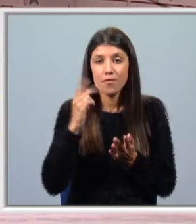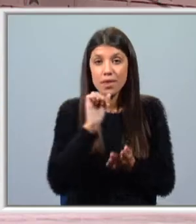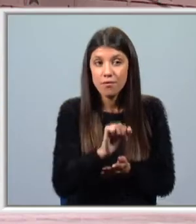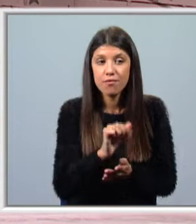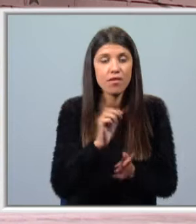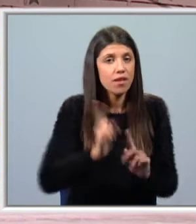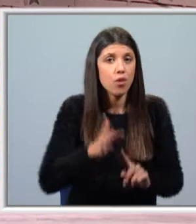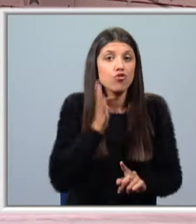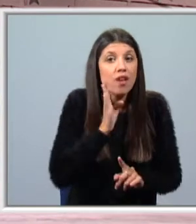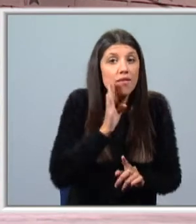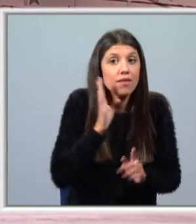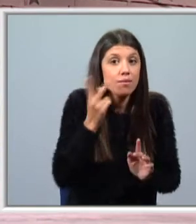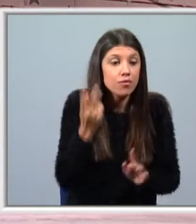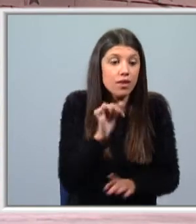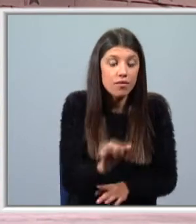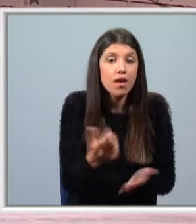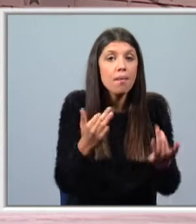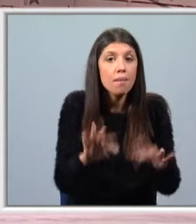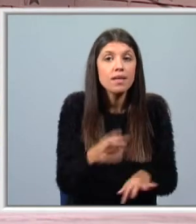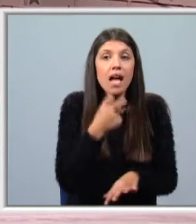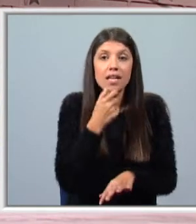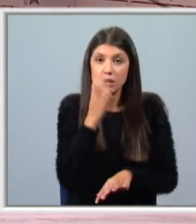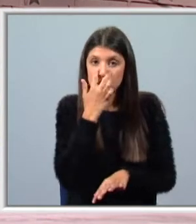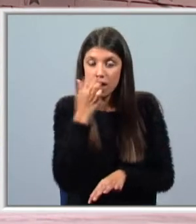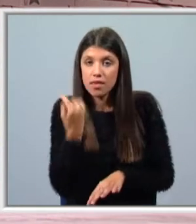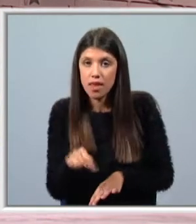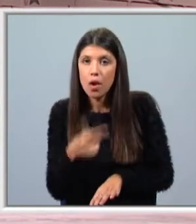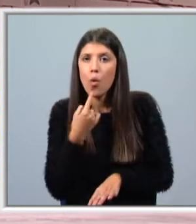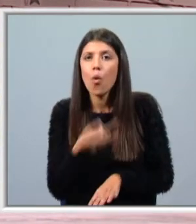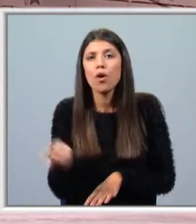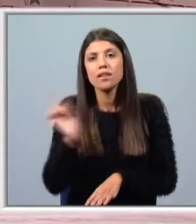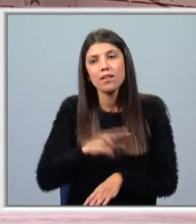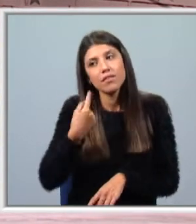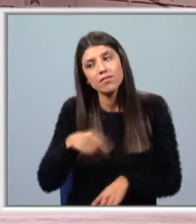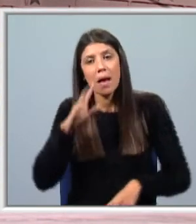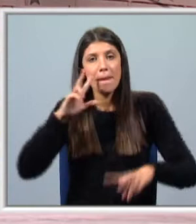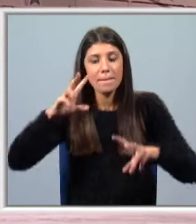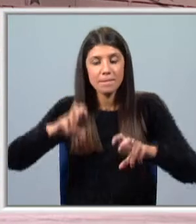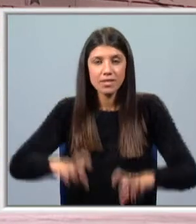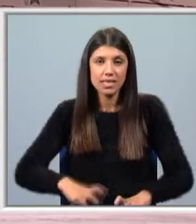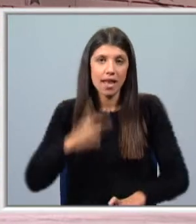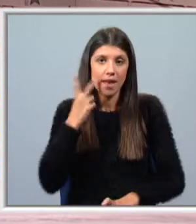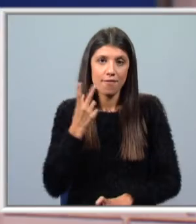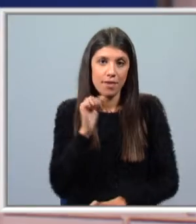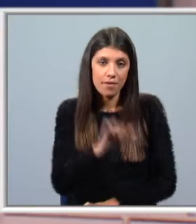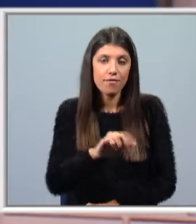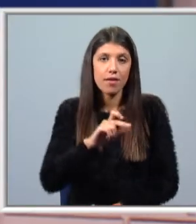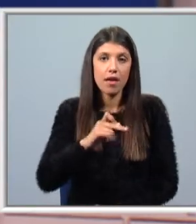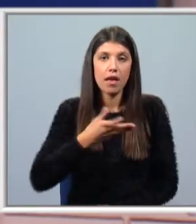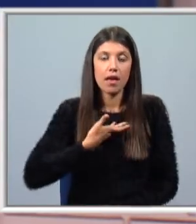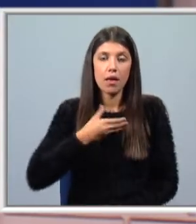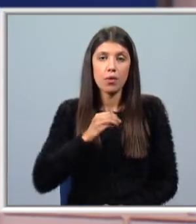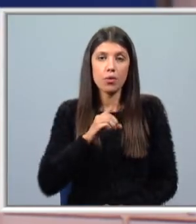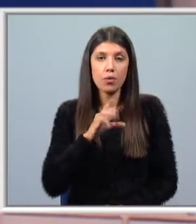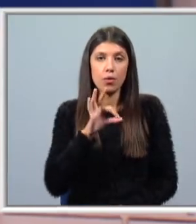tiveres curiosidade, podes o quê? Ir voltar a procurar. Vamos então começar. Vamos trabalhar este